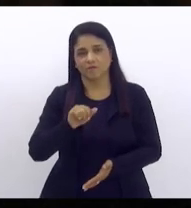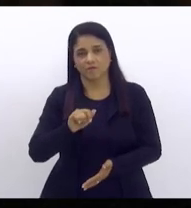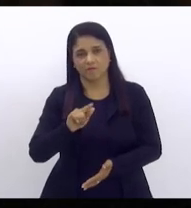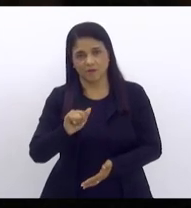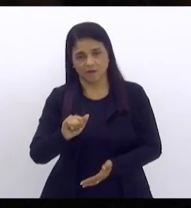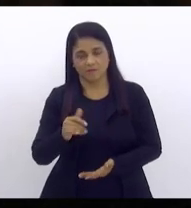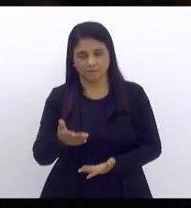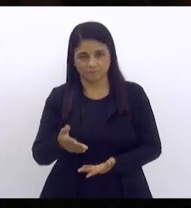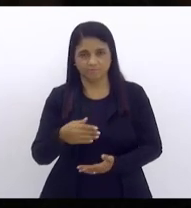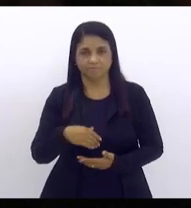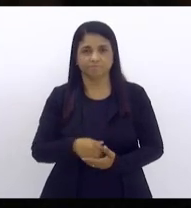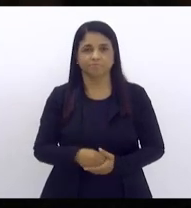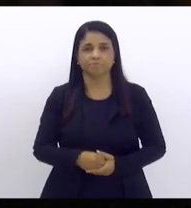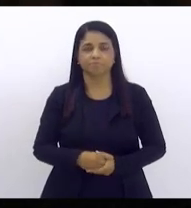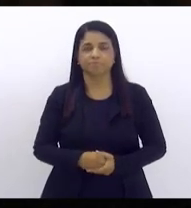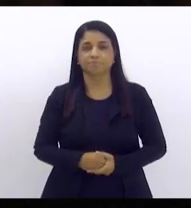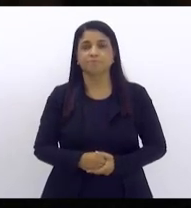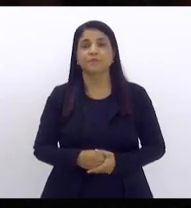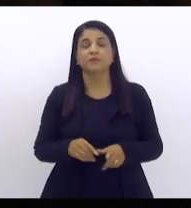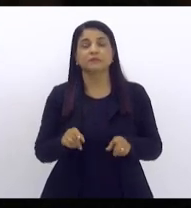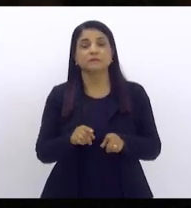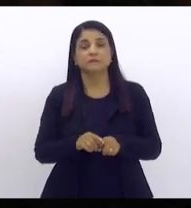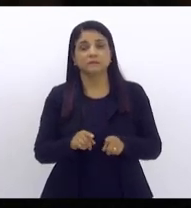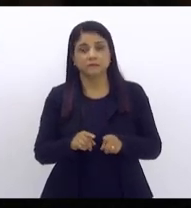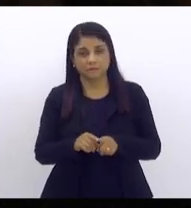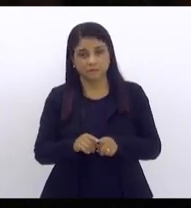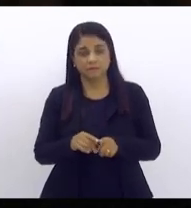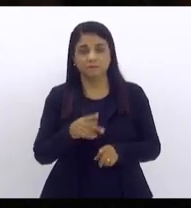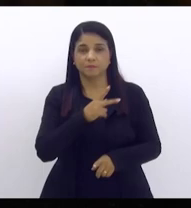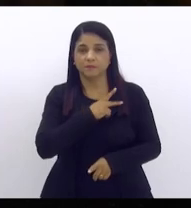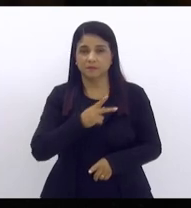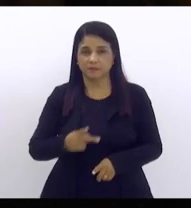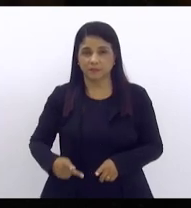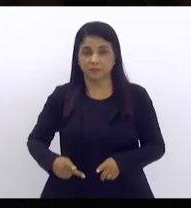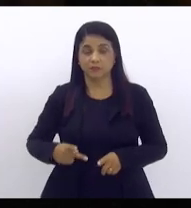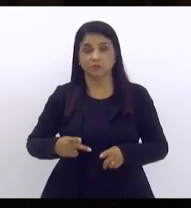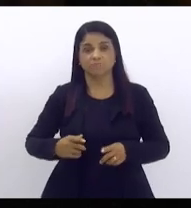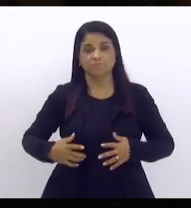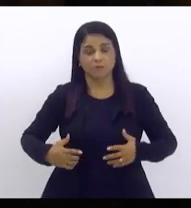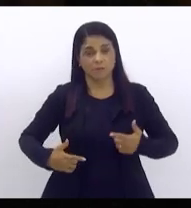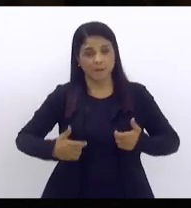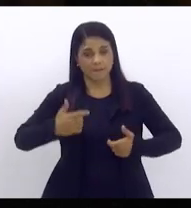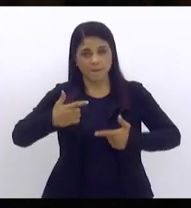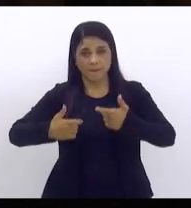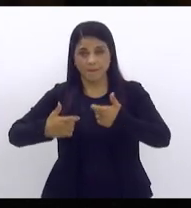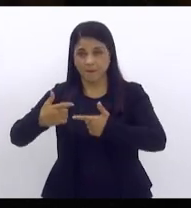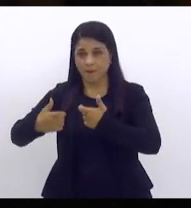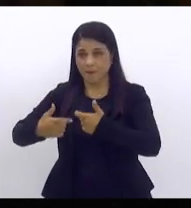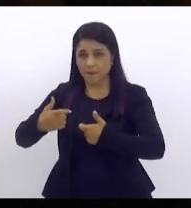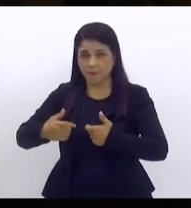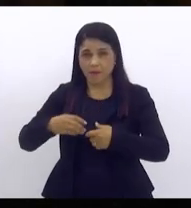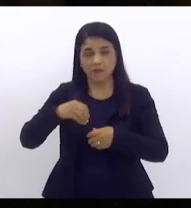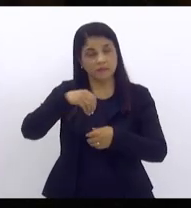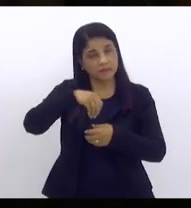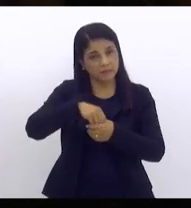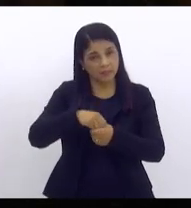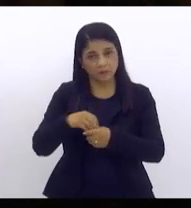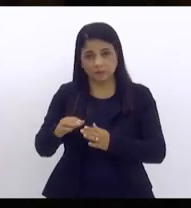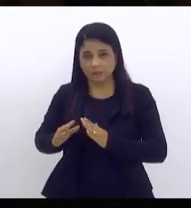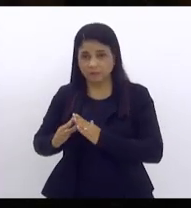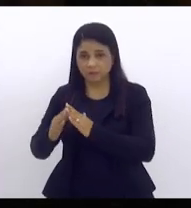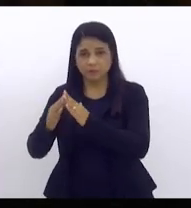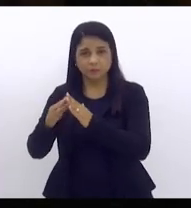é importante. E é constante também, senhor presidente, os confrontos armados, seja dentro da Maré,